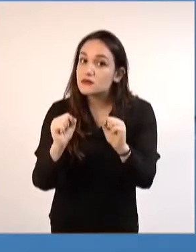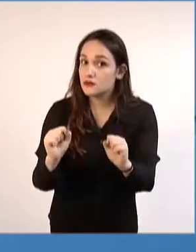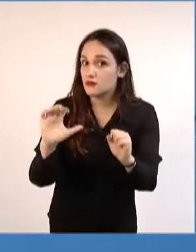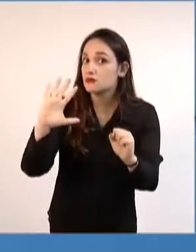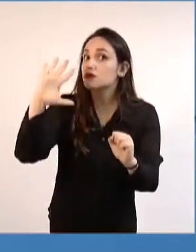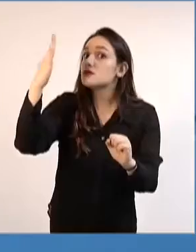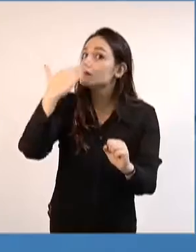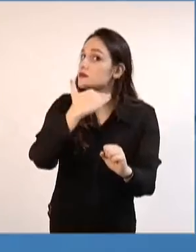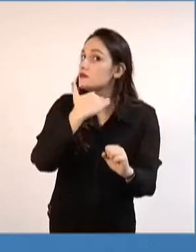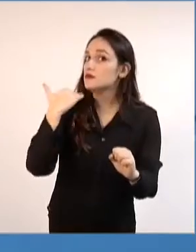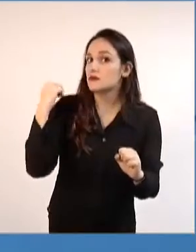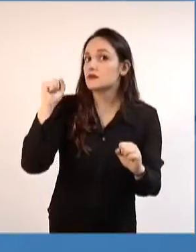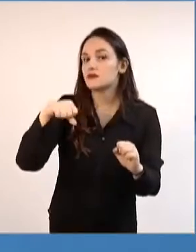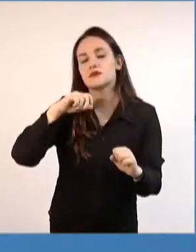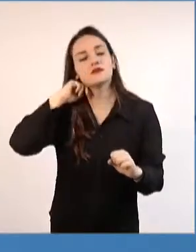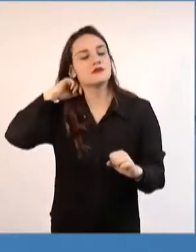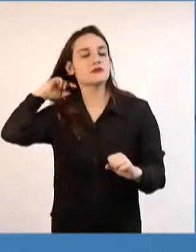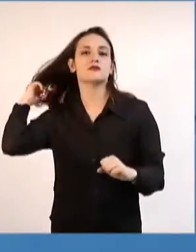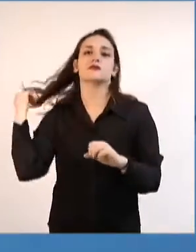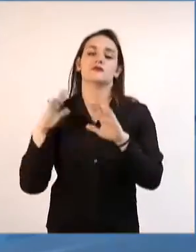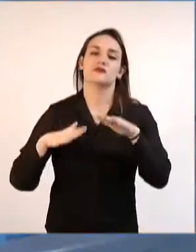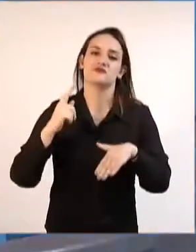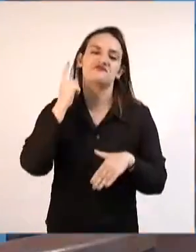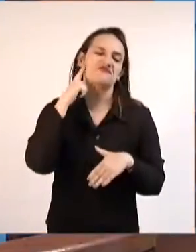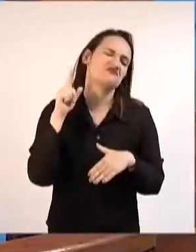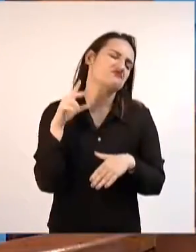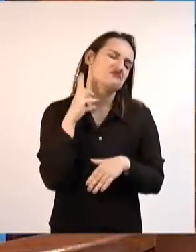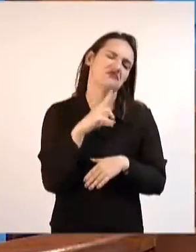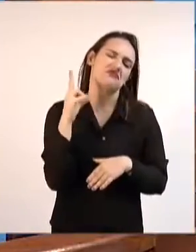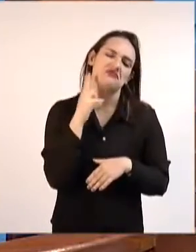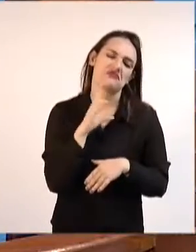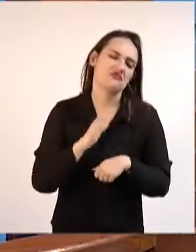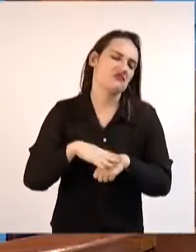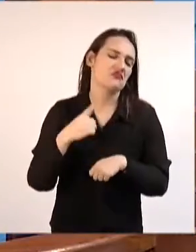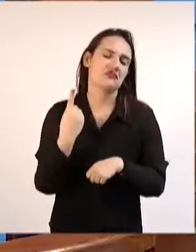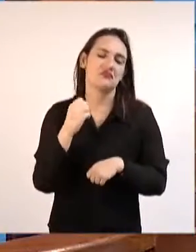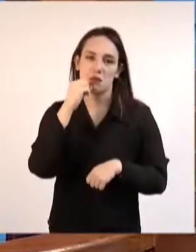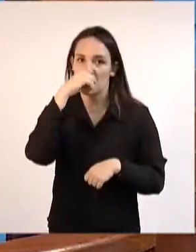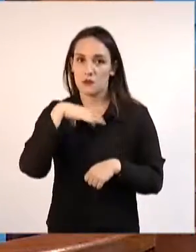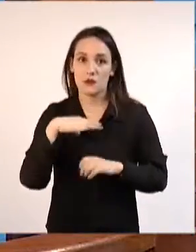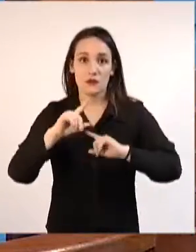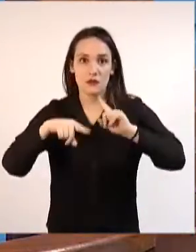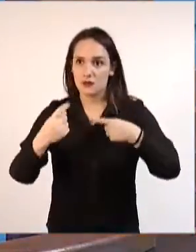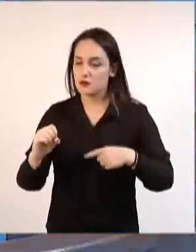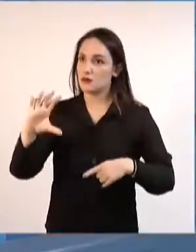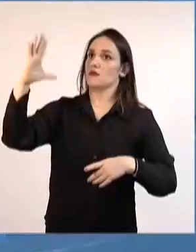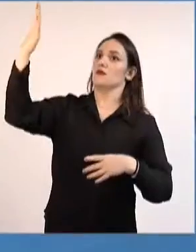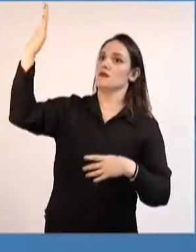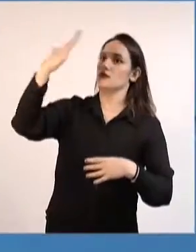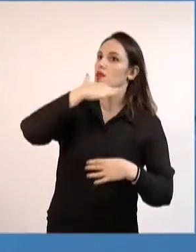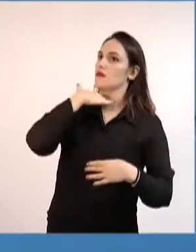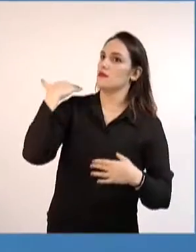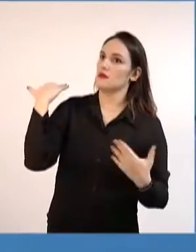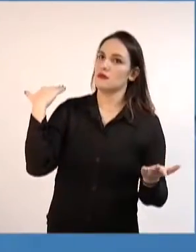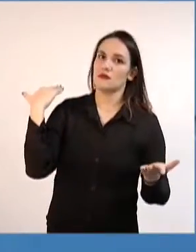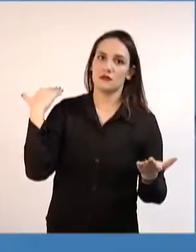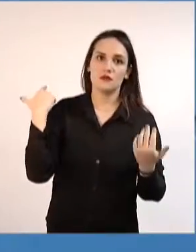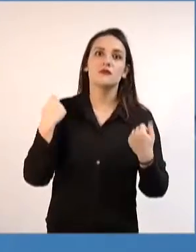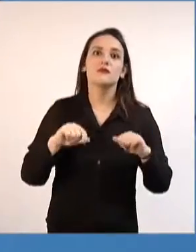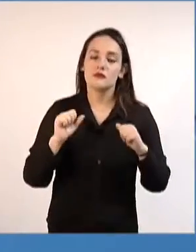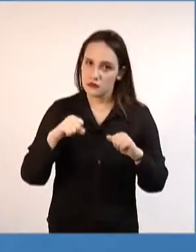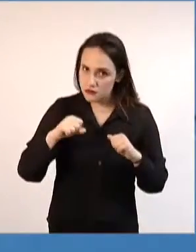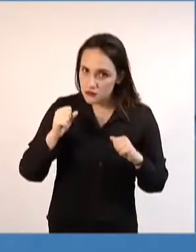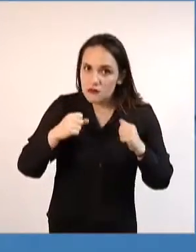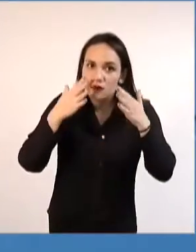Marçal. Que não, esse é mais um, que não vai dar em nada, aí de repente o feminicídio. Quer dizer, então assim, é preciso